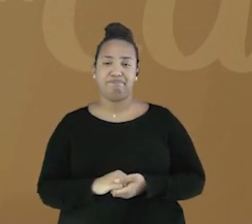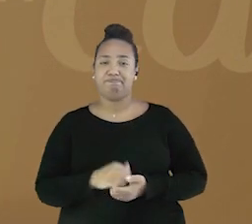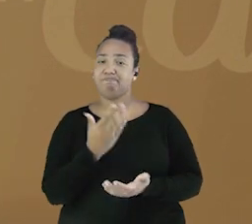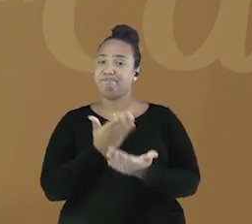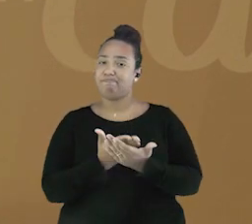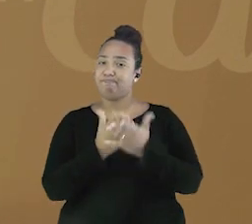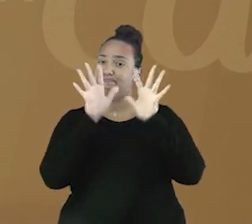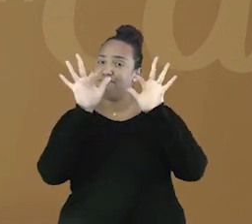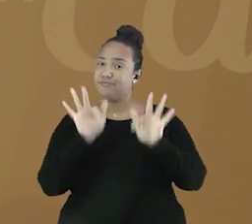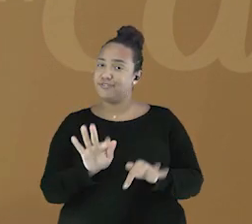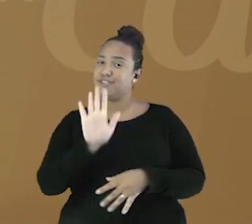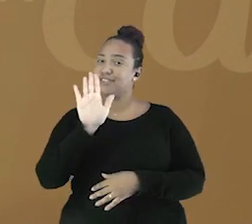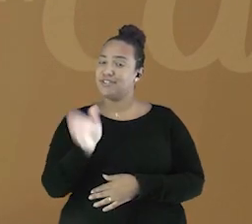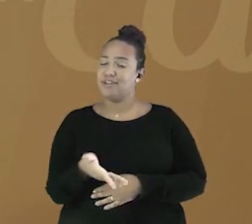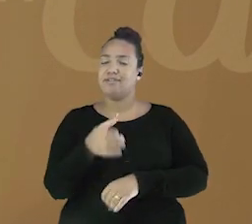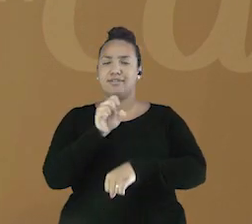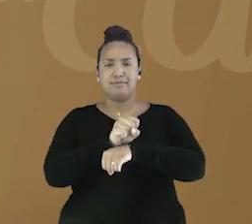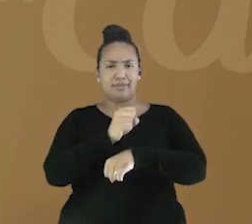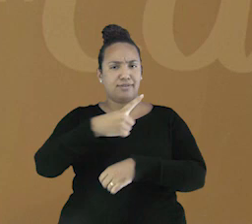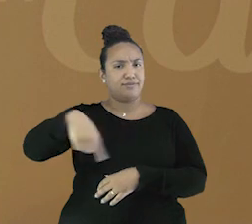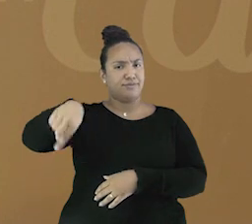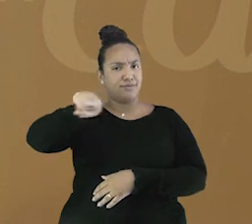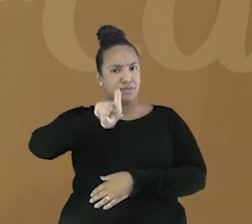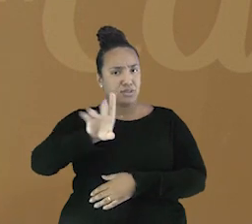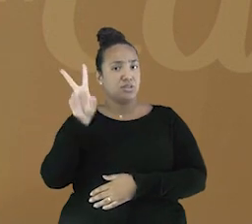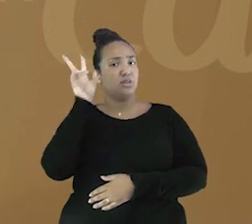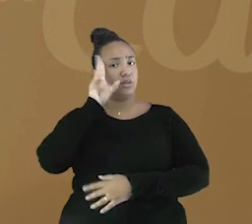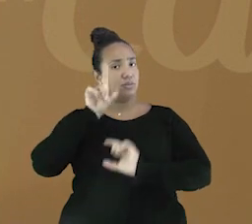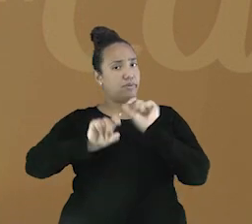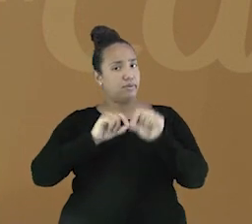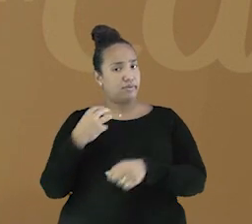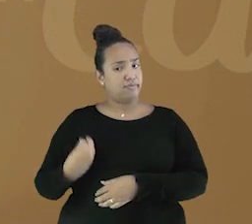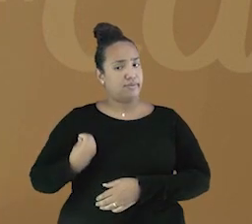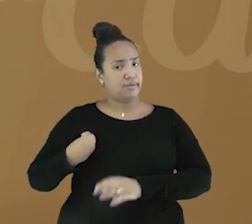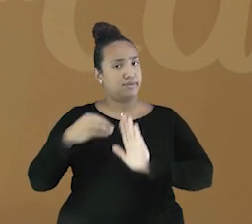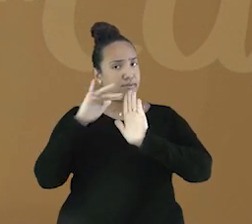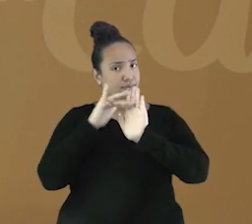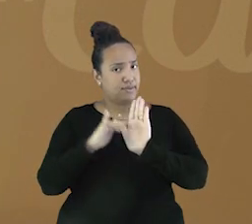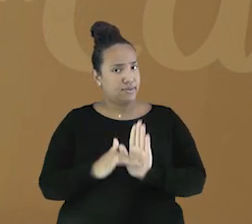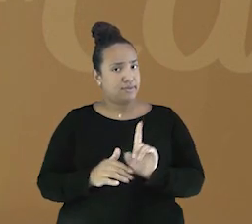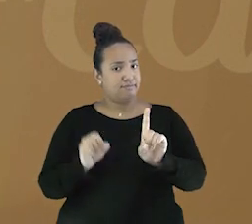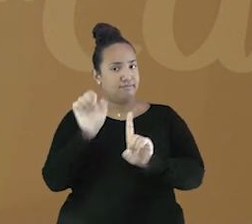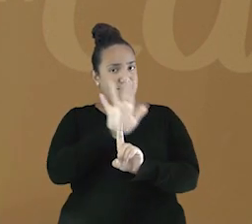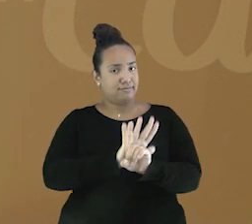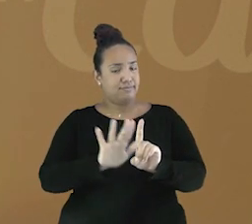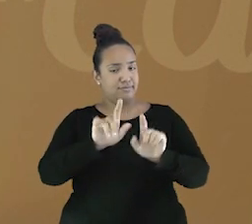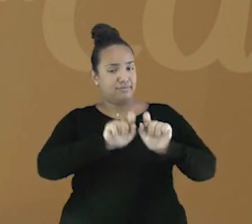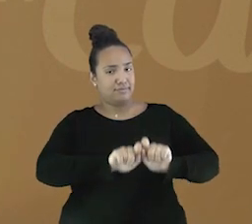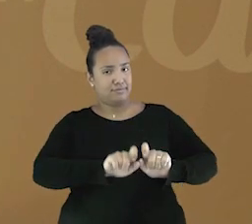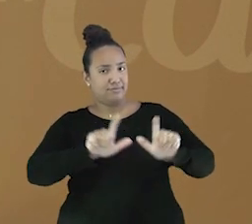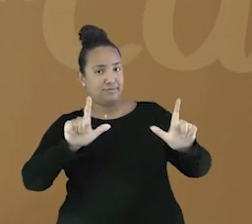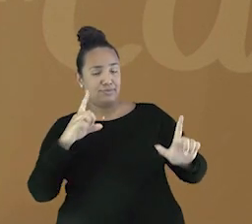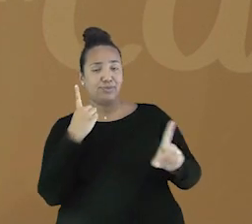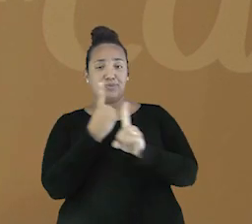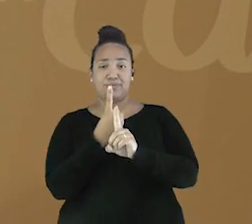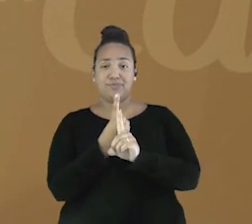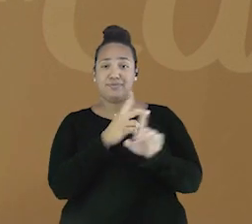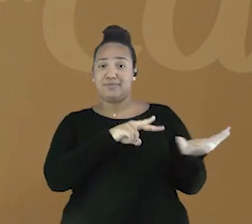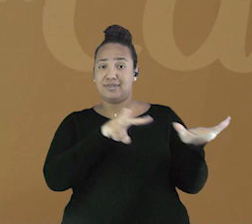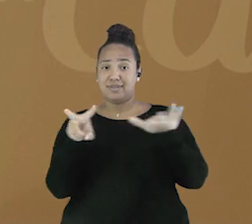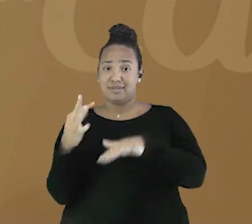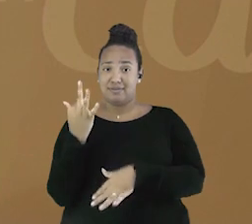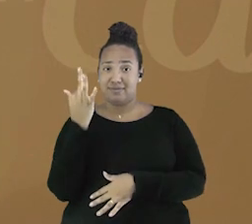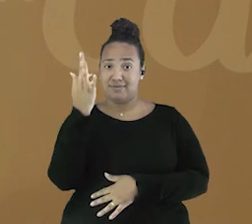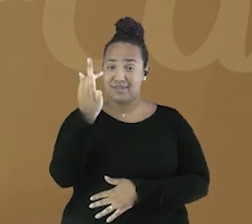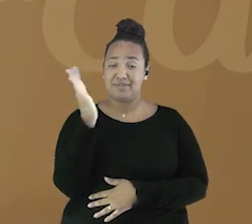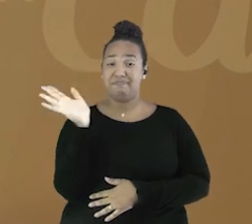aula está chegando ao fim. Espero que vocês não tenham esquecido de registrar a presença aqui no QR Code que está na sua tela e nos vemos semana que